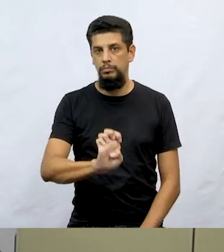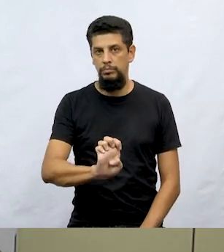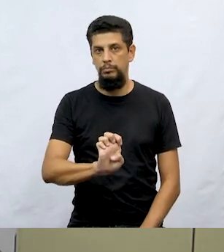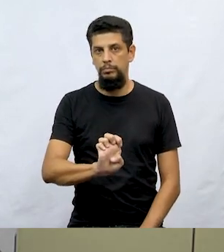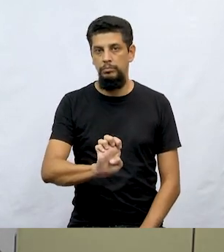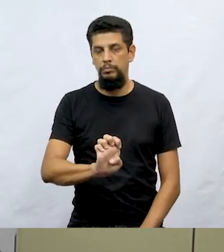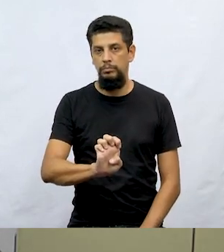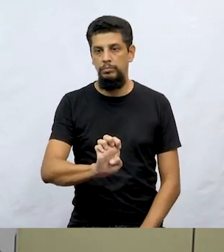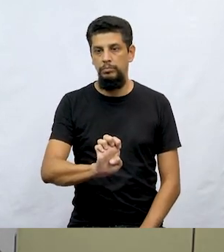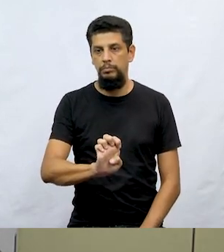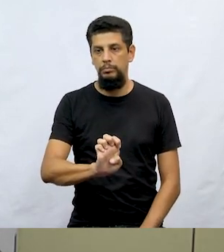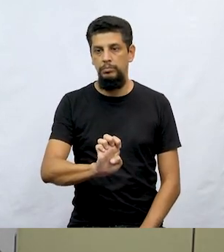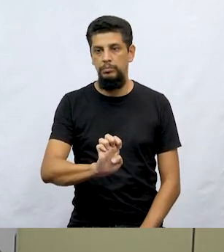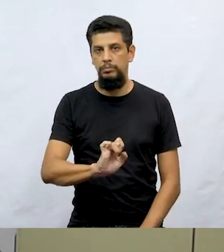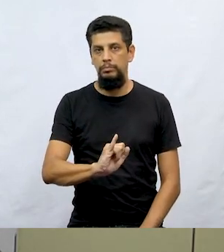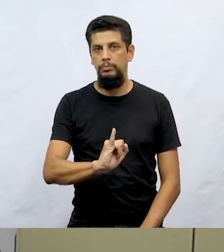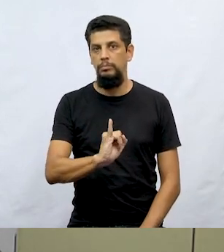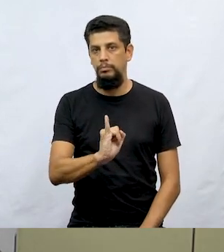E,